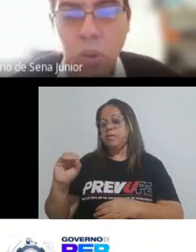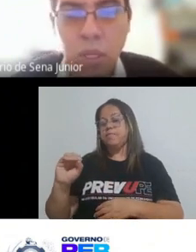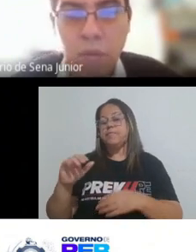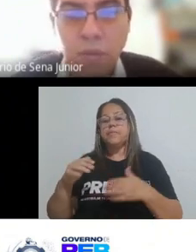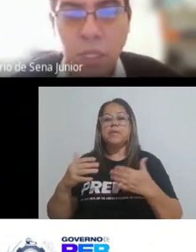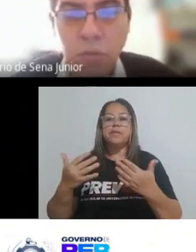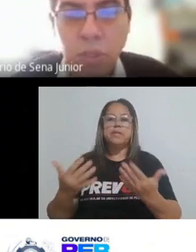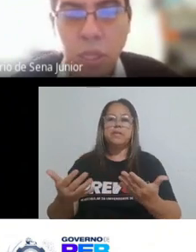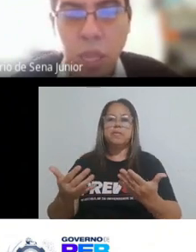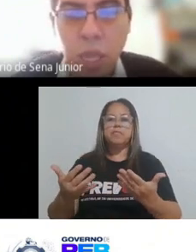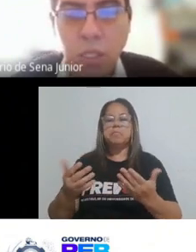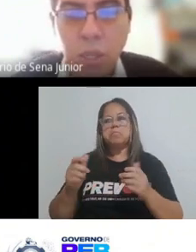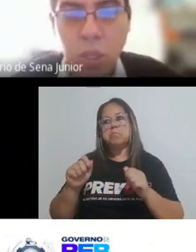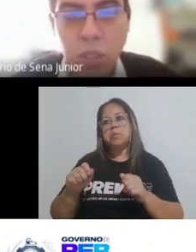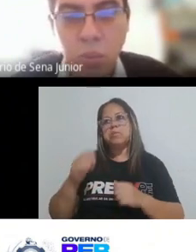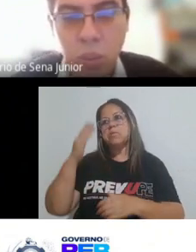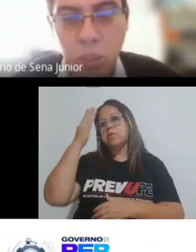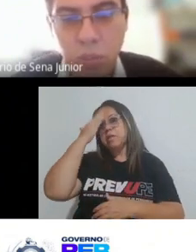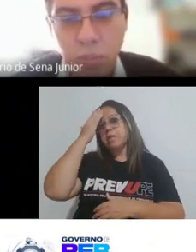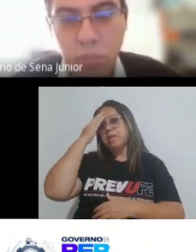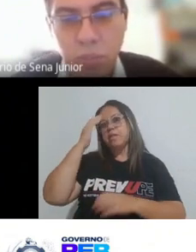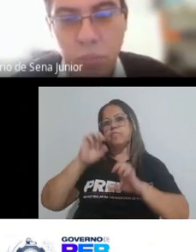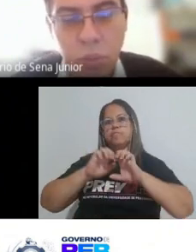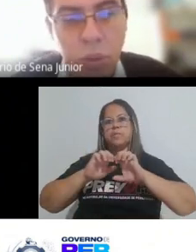logo, ela deve satisfazer esta equação.